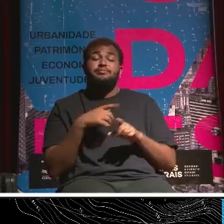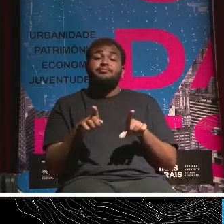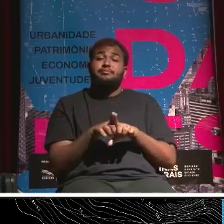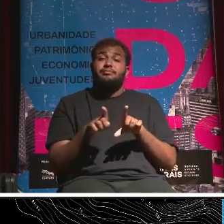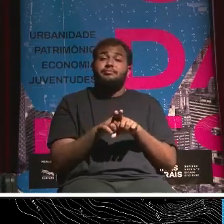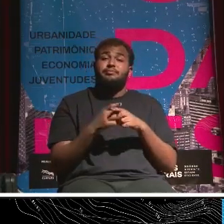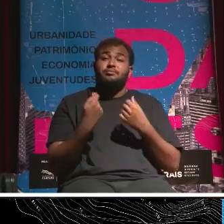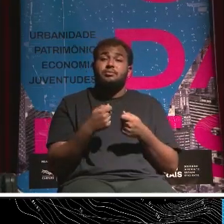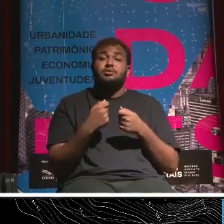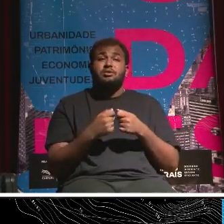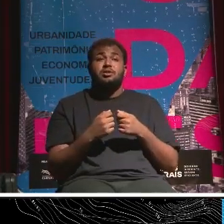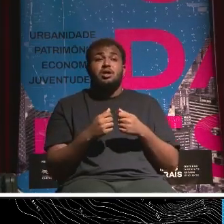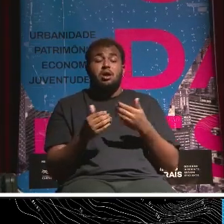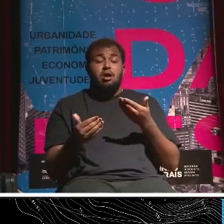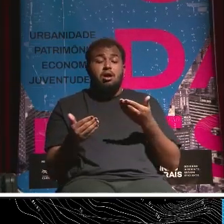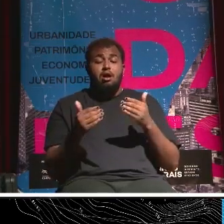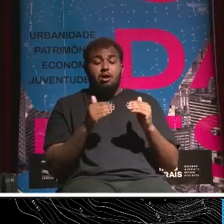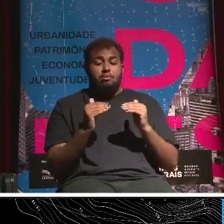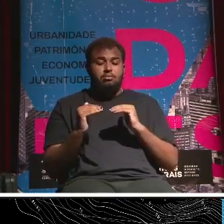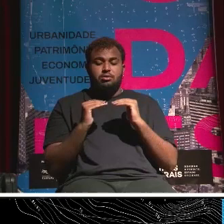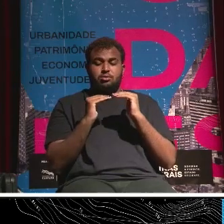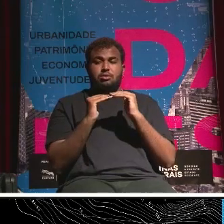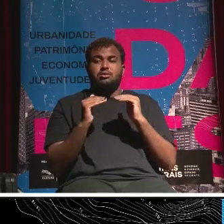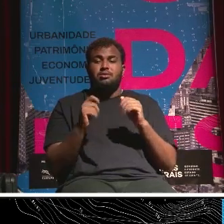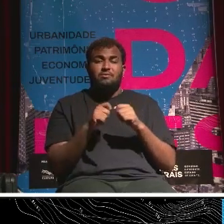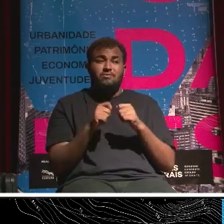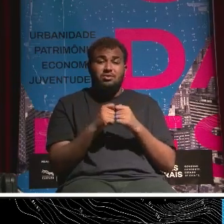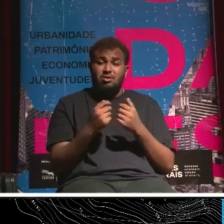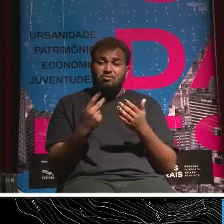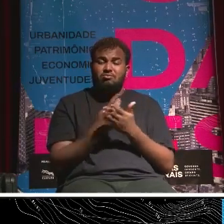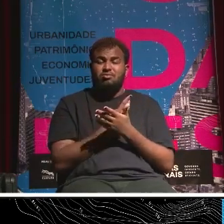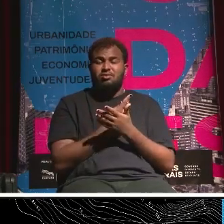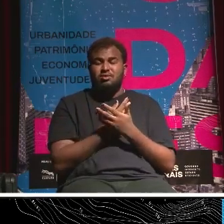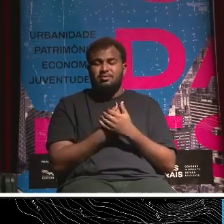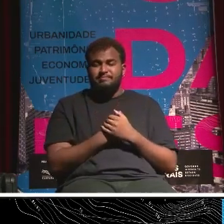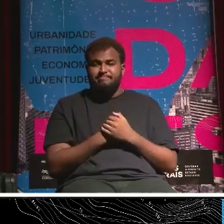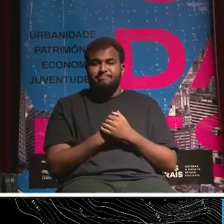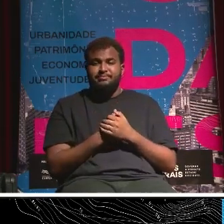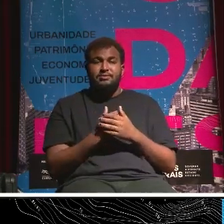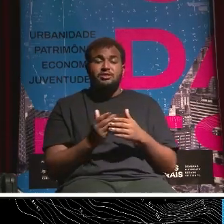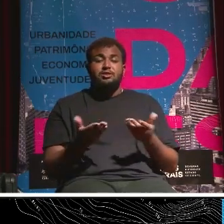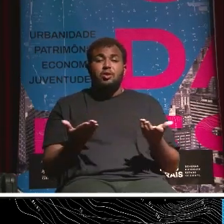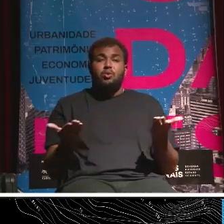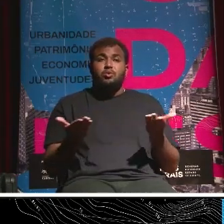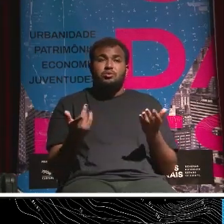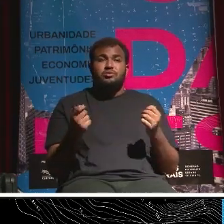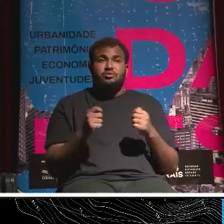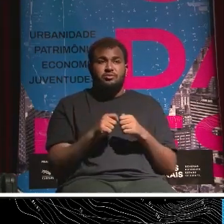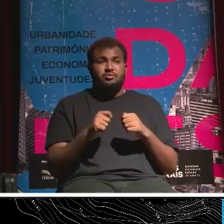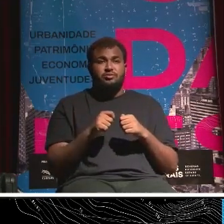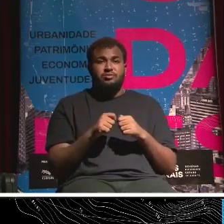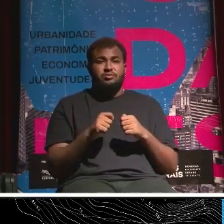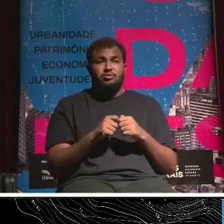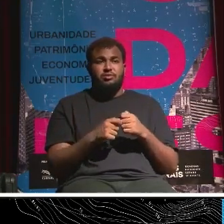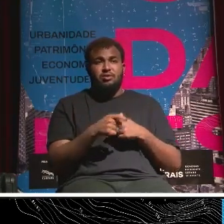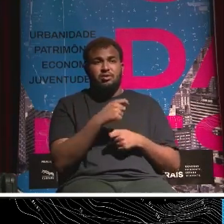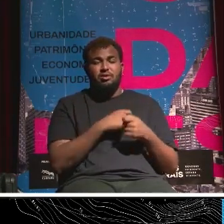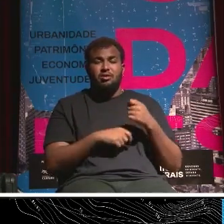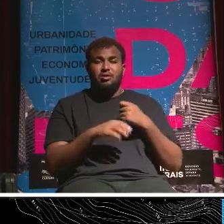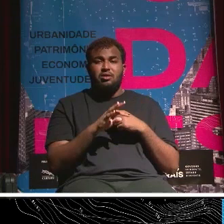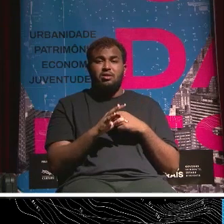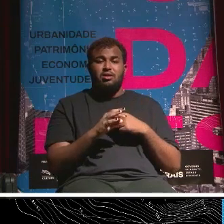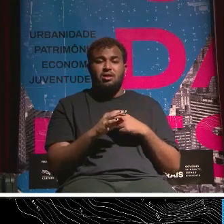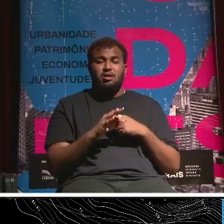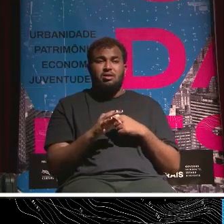dessa mediação para conseguir fazer isso acontecer. Então, hoje eu faço a gestão da carreira artística da Tef Angel,